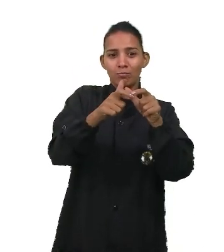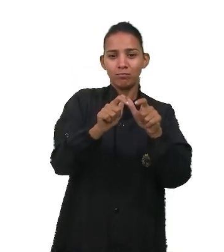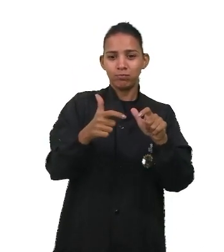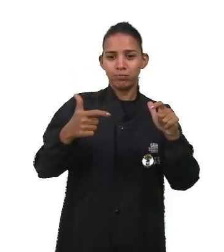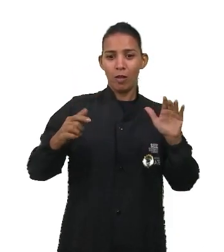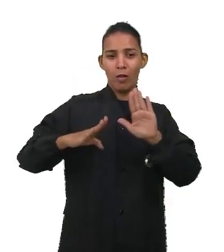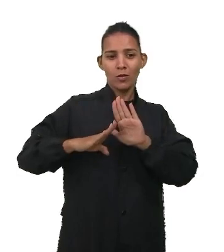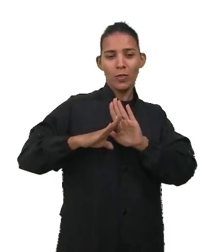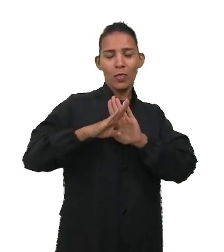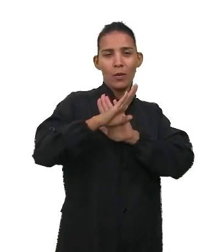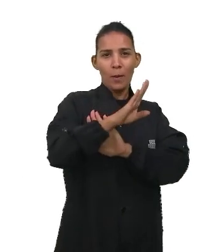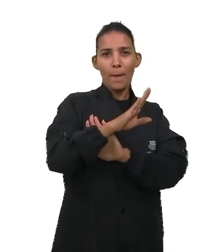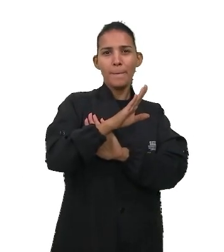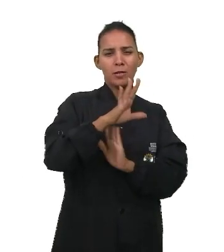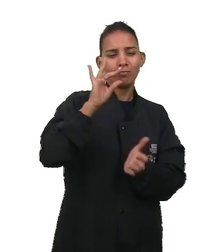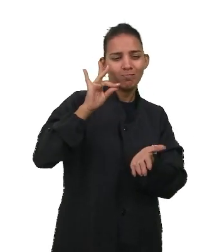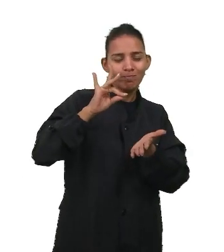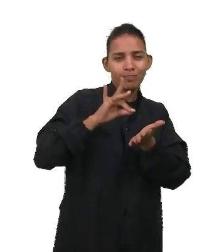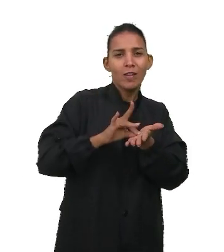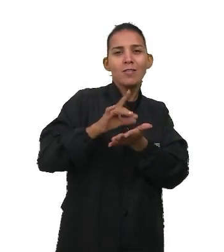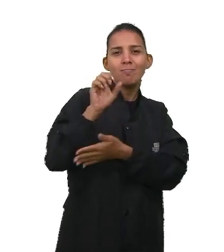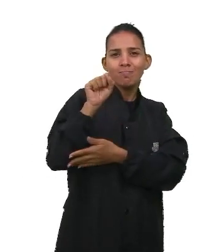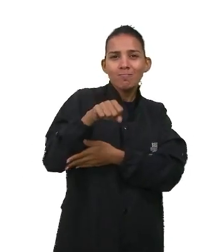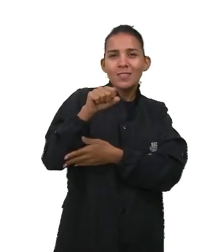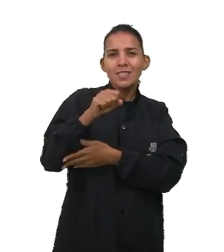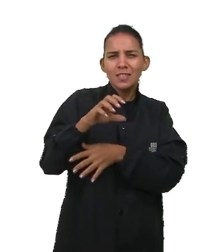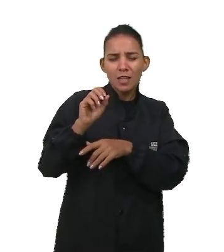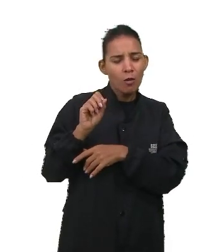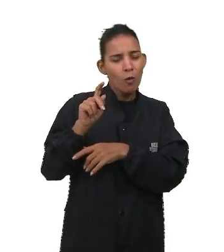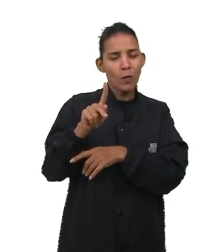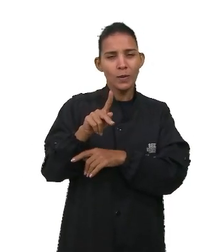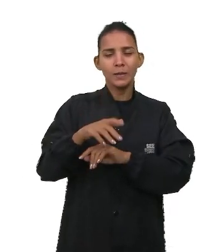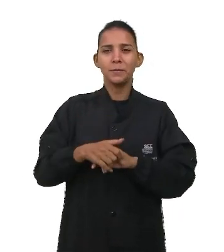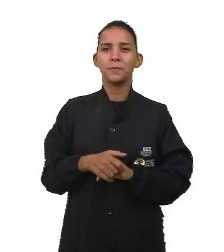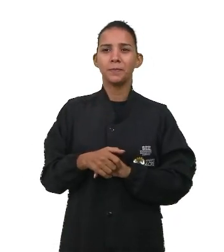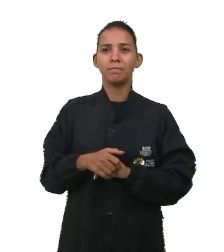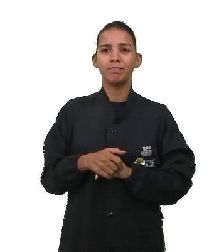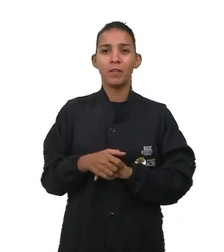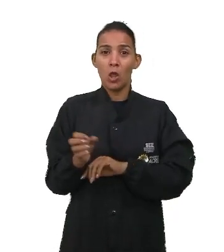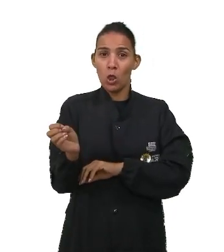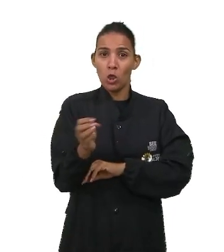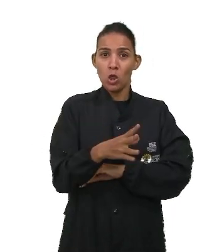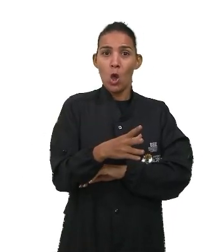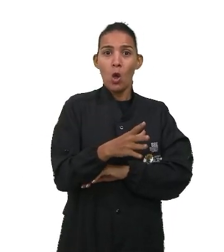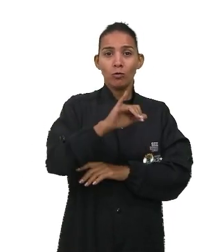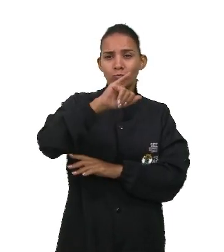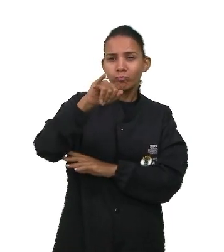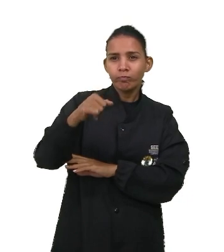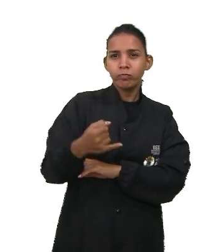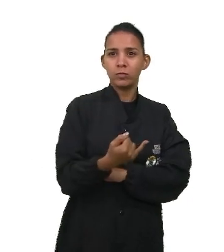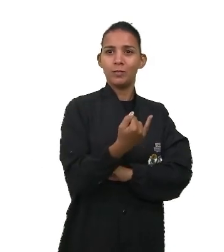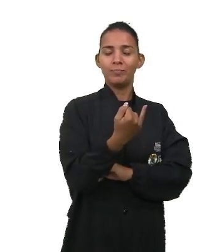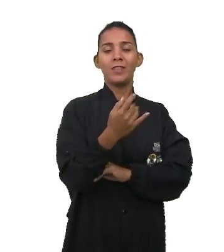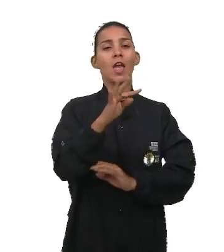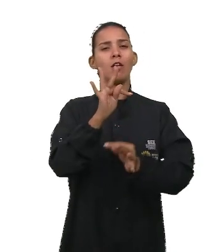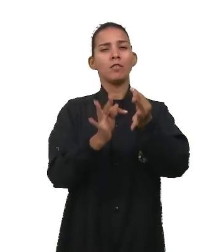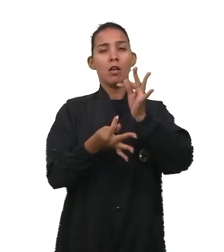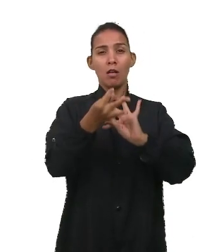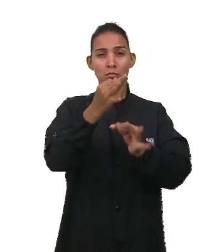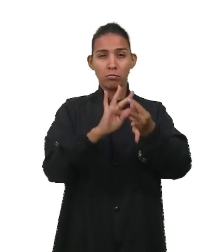a eficiência. As novas oportunidades. As tecnologias emergentes criam